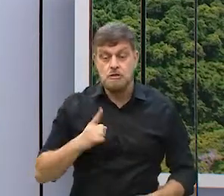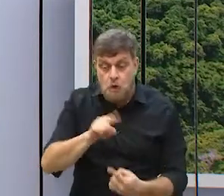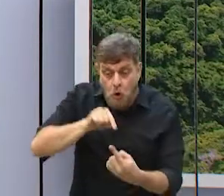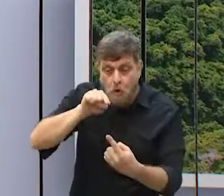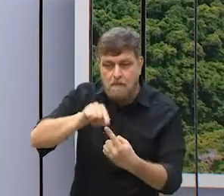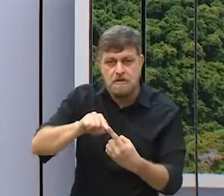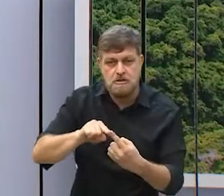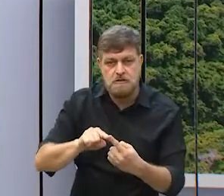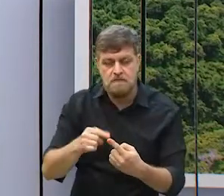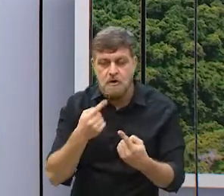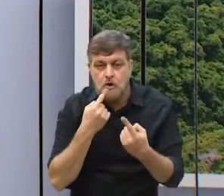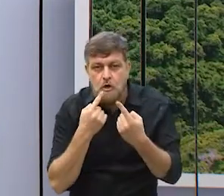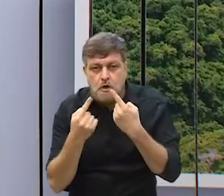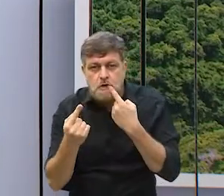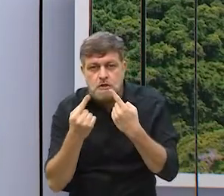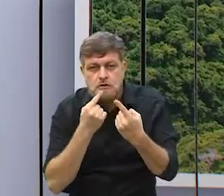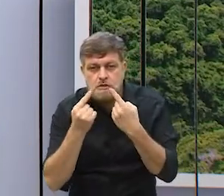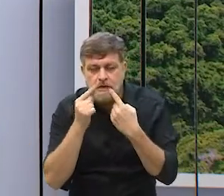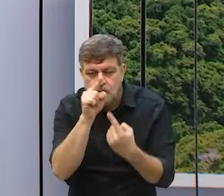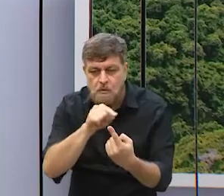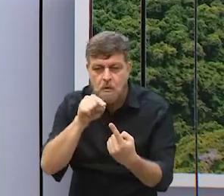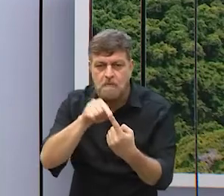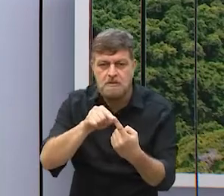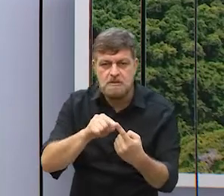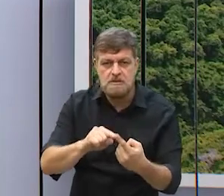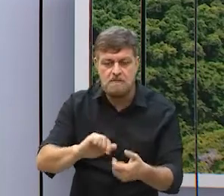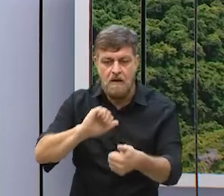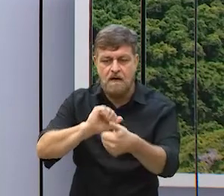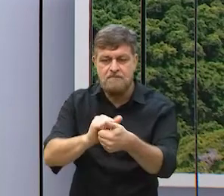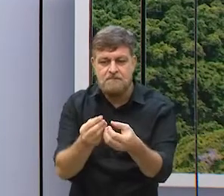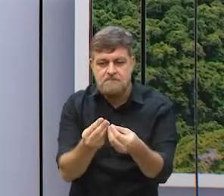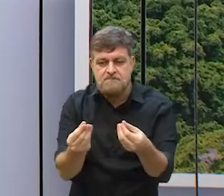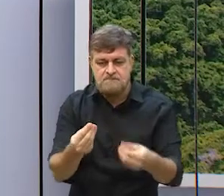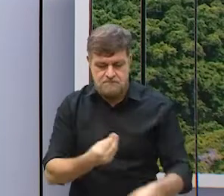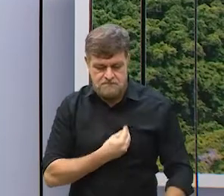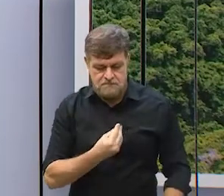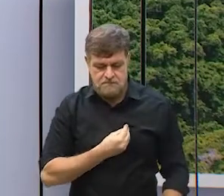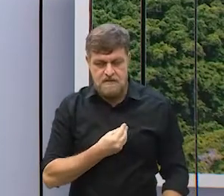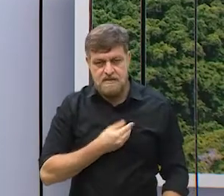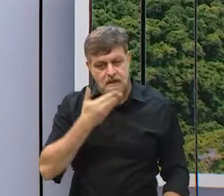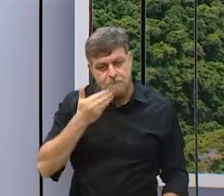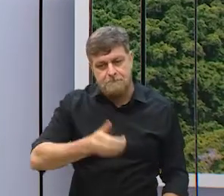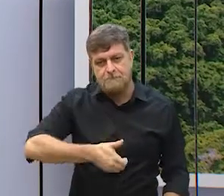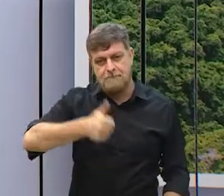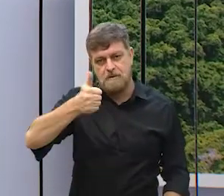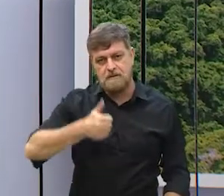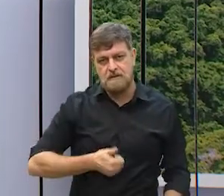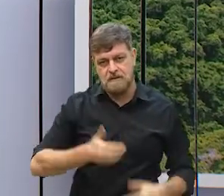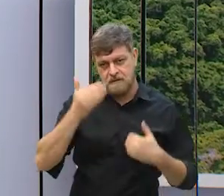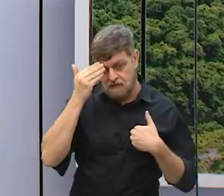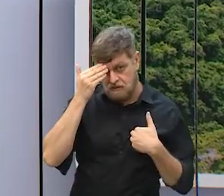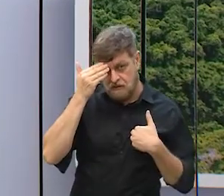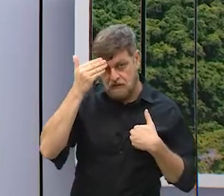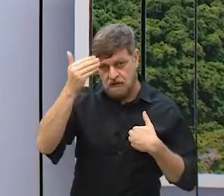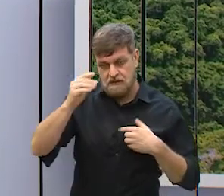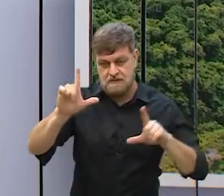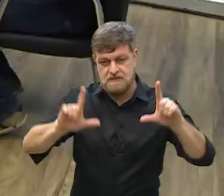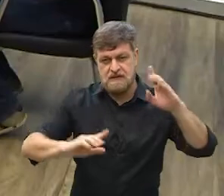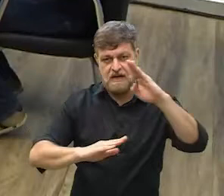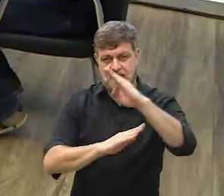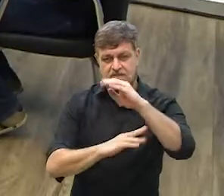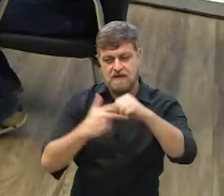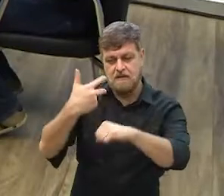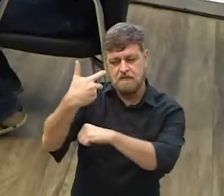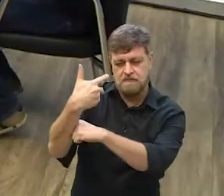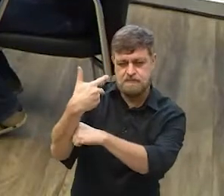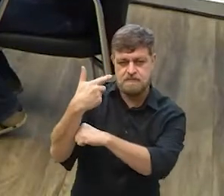construir este diálogo em busca de uma melhor qualidade de vida para o nosso município. Quero agradecer aqui a TV Câmara, que